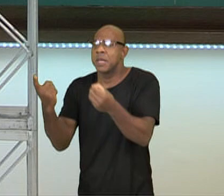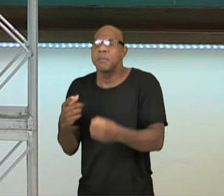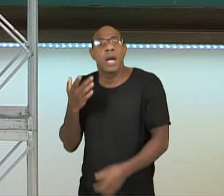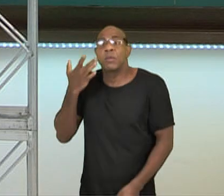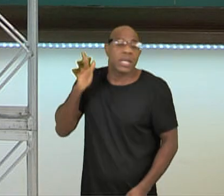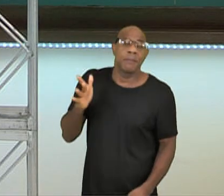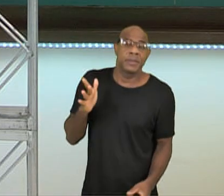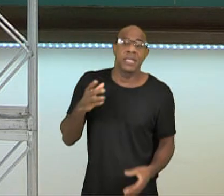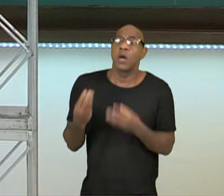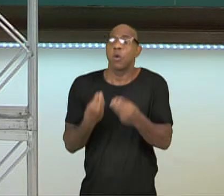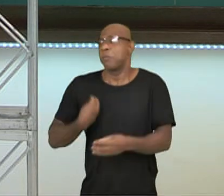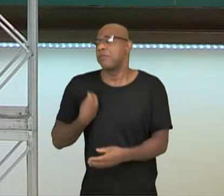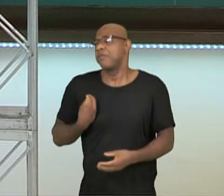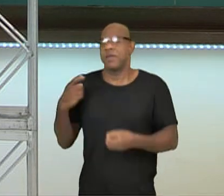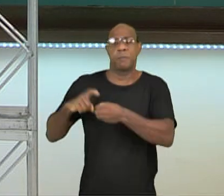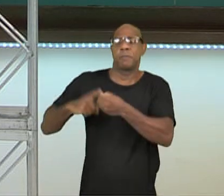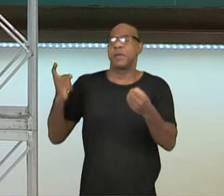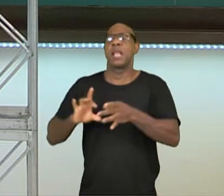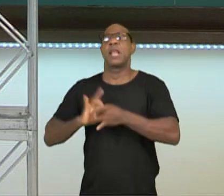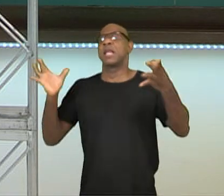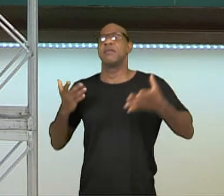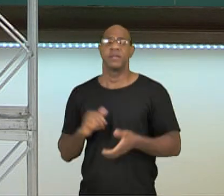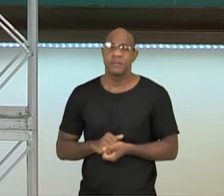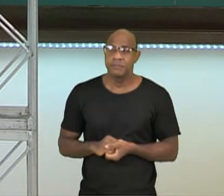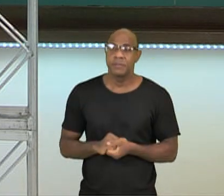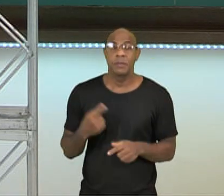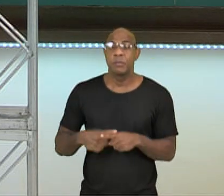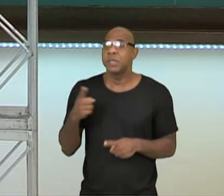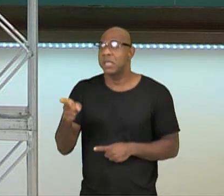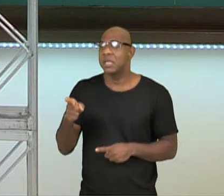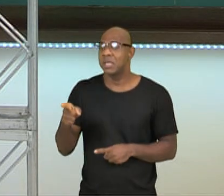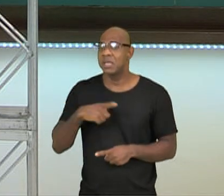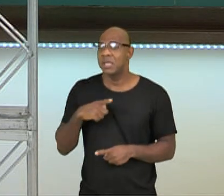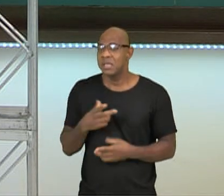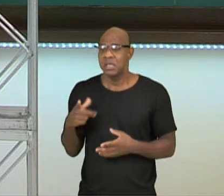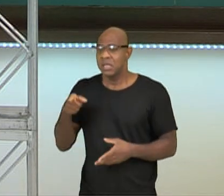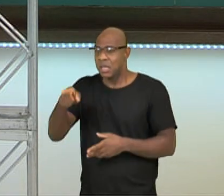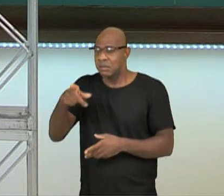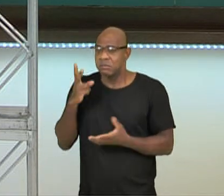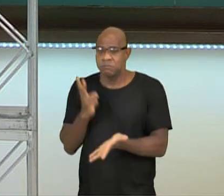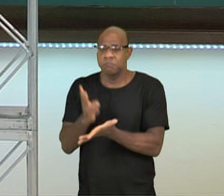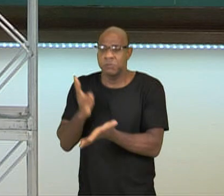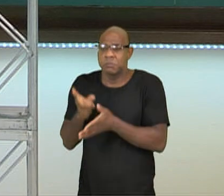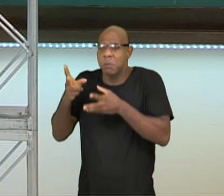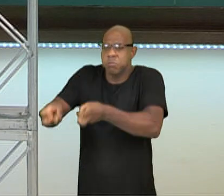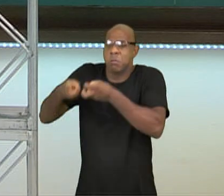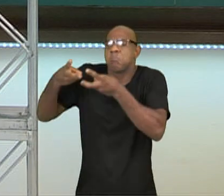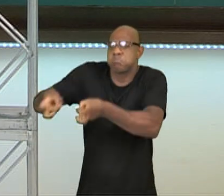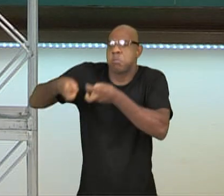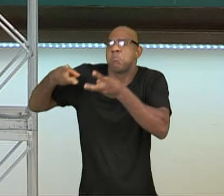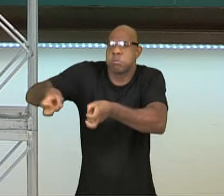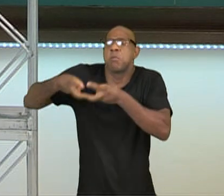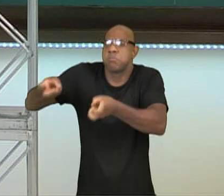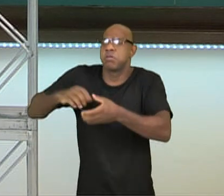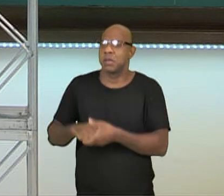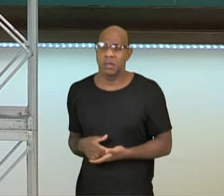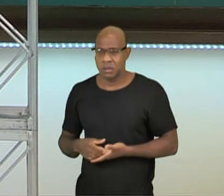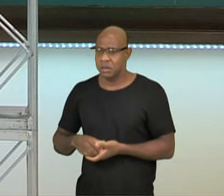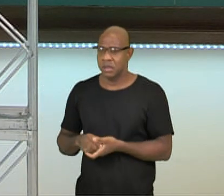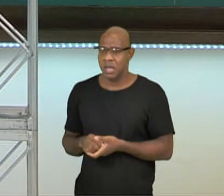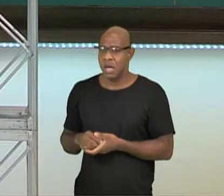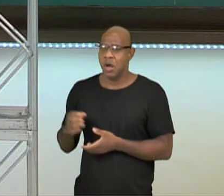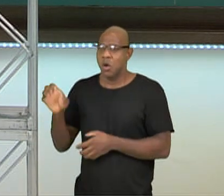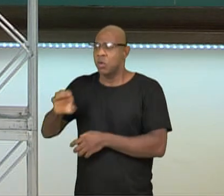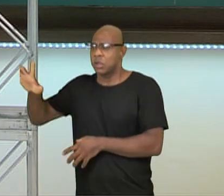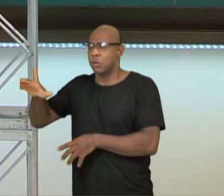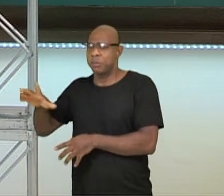com essa independência. Por quê? Porque até então eram só colônias de exploração, eles só entravam e tiravam as coisas que eles